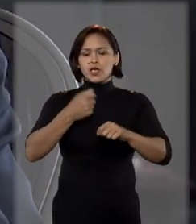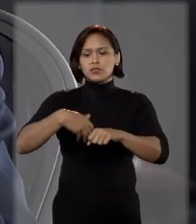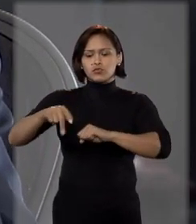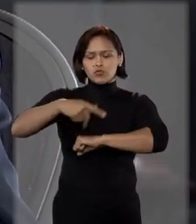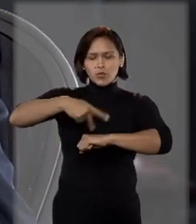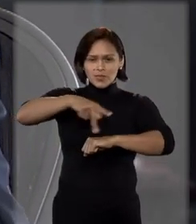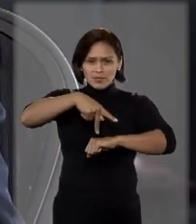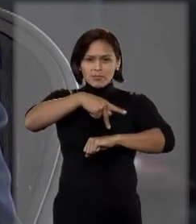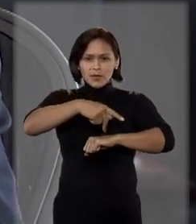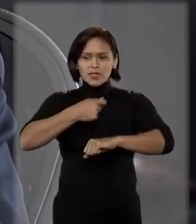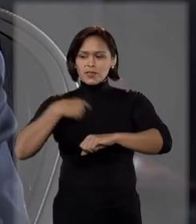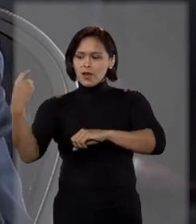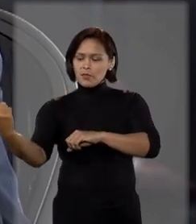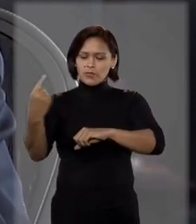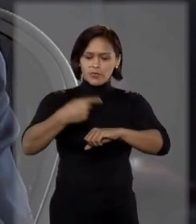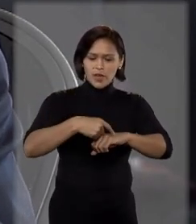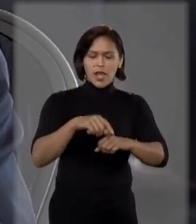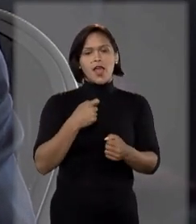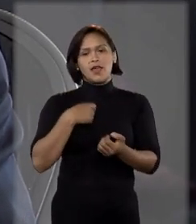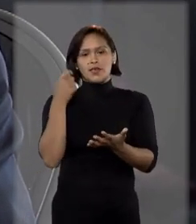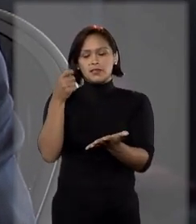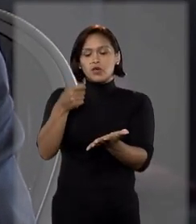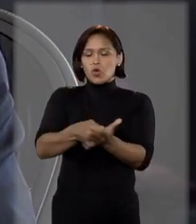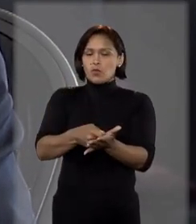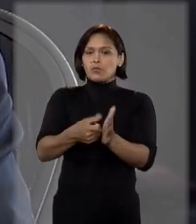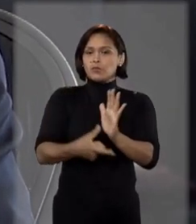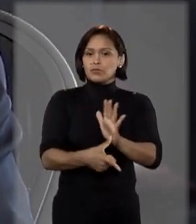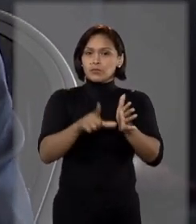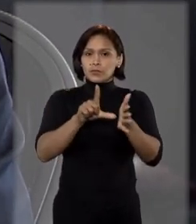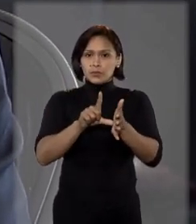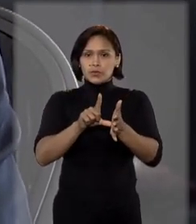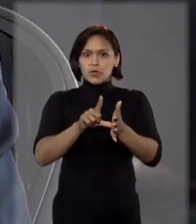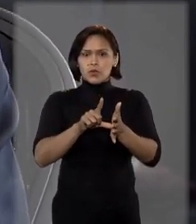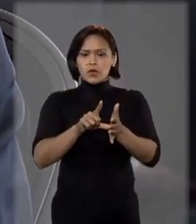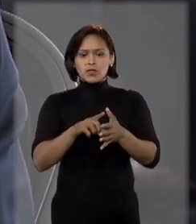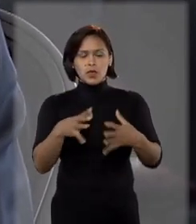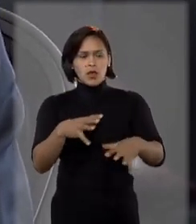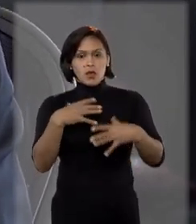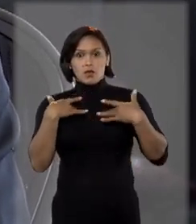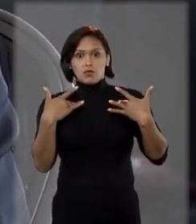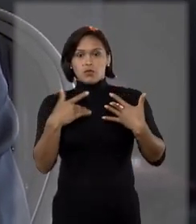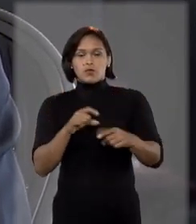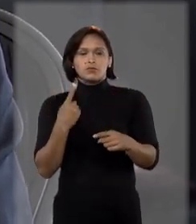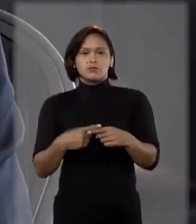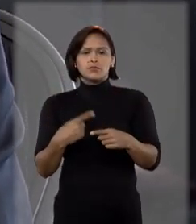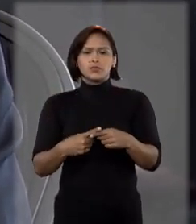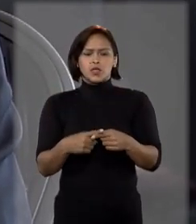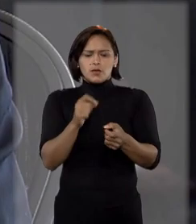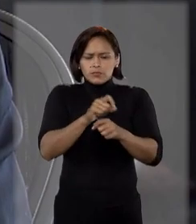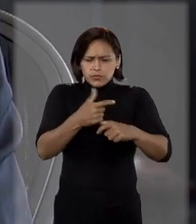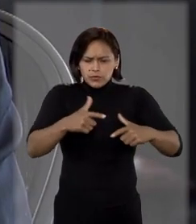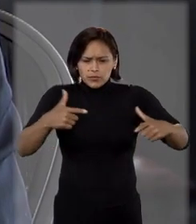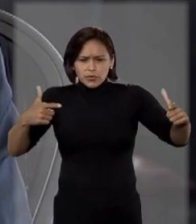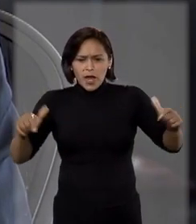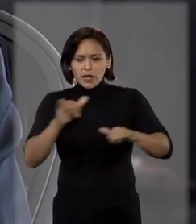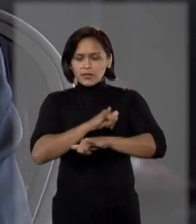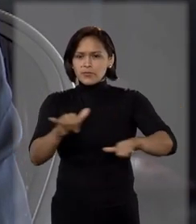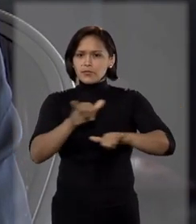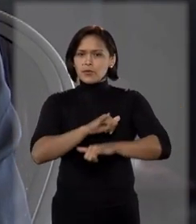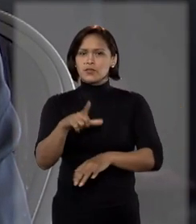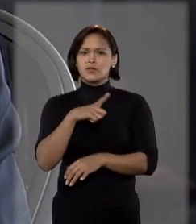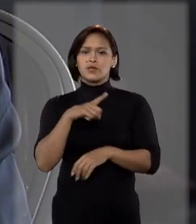por um estrangeiro. Ele resolveu comprar antecipadamente e ficou chocado com o excesso de dados que